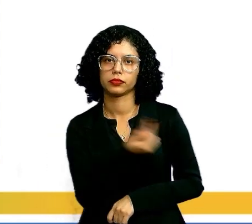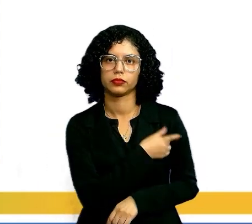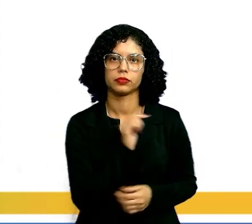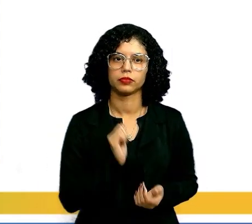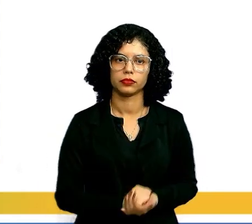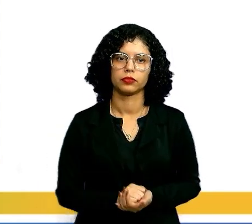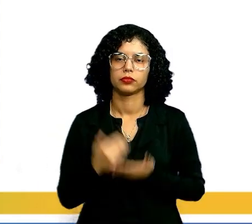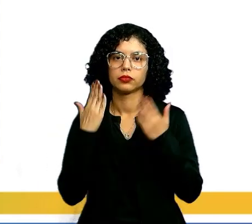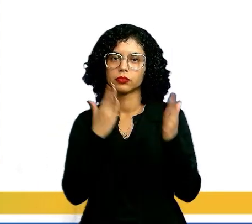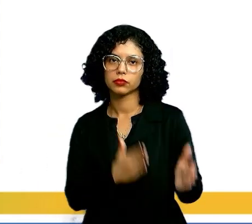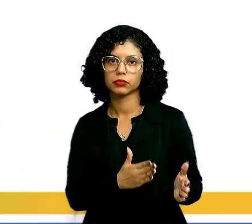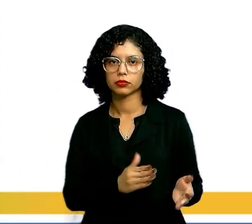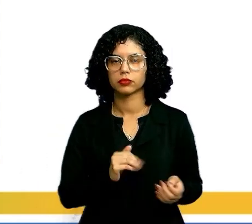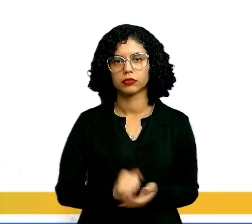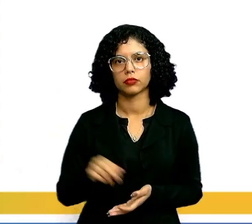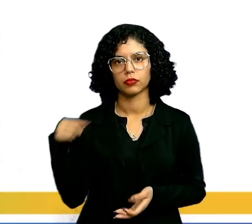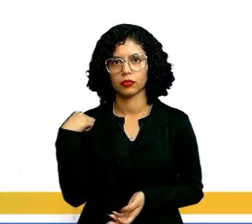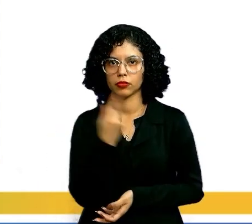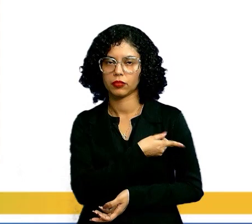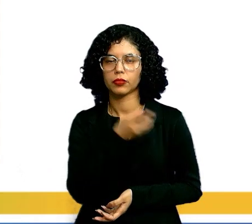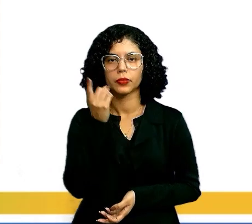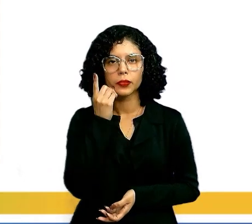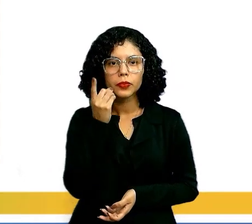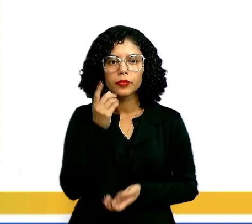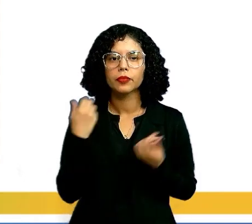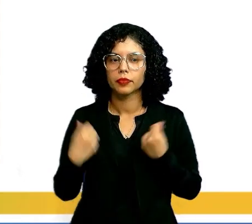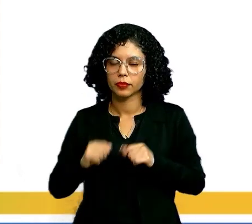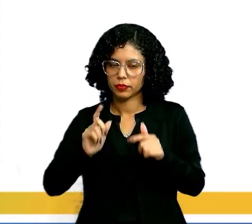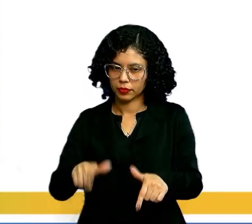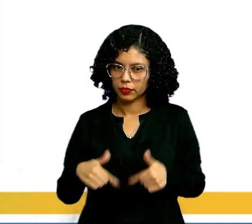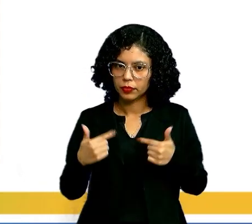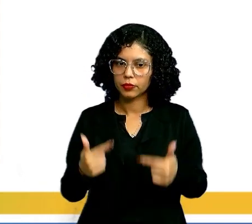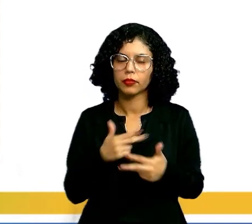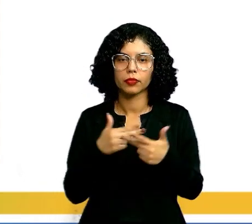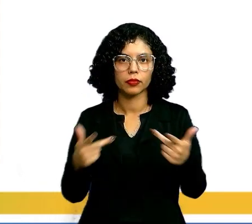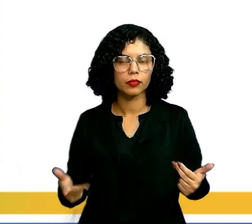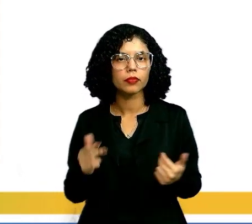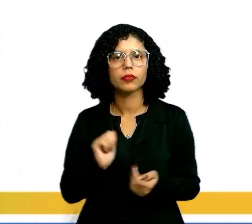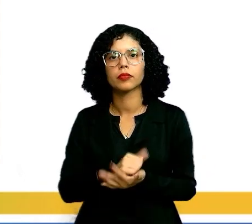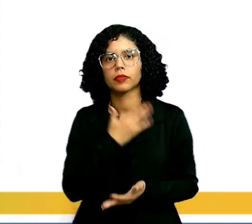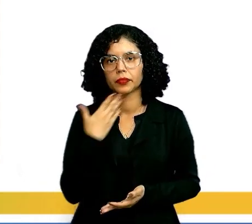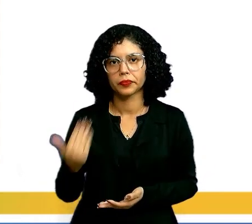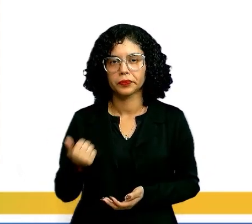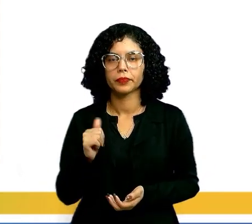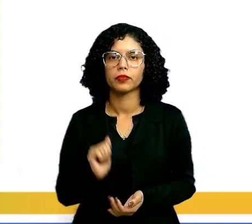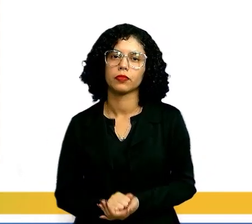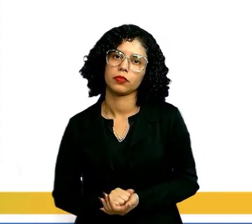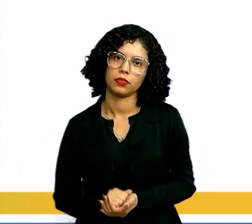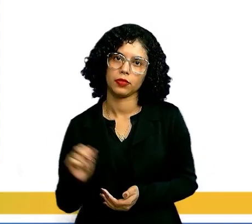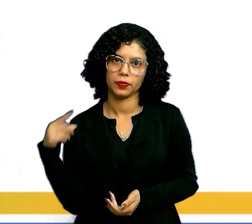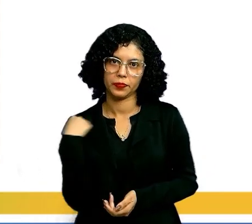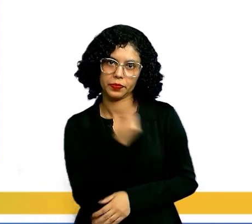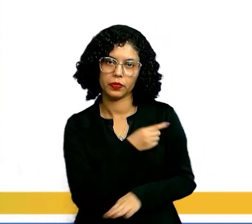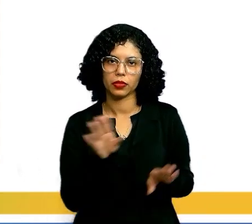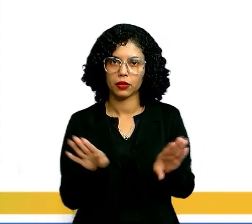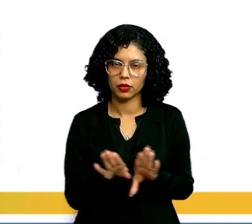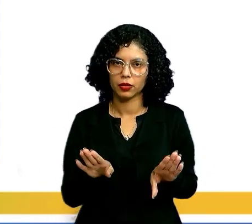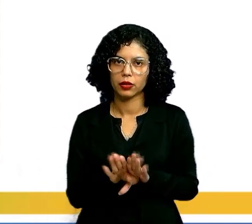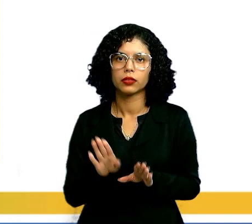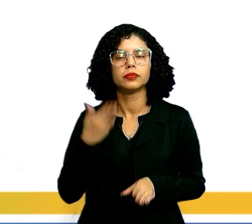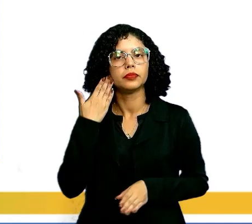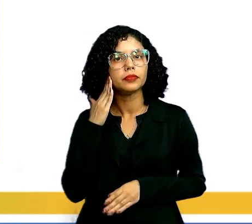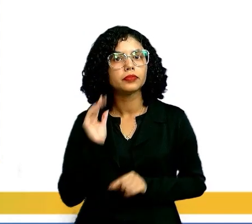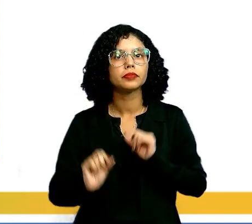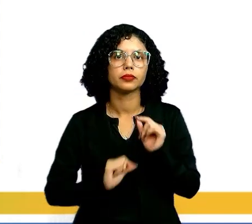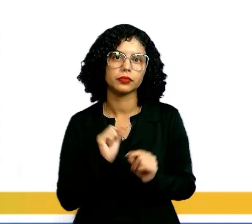eh que no nosso dia a dia a gente tem que lutar para que as coisas sejam melhores mas a gente também deve entender aquilo que